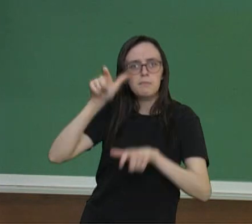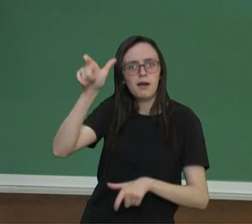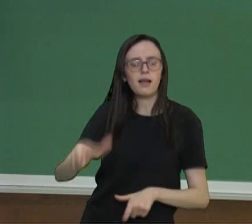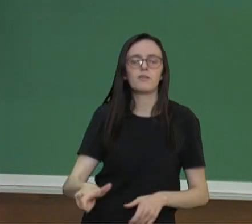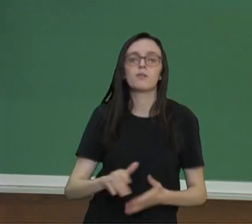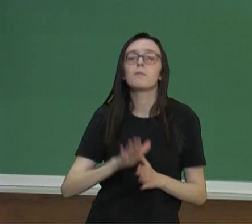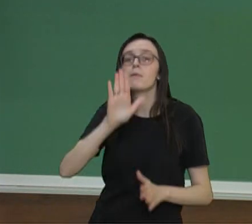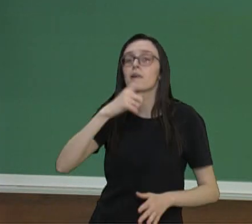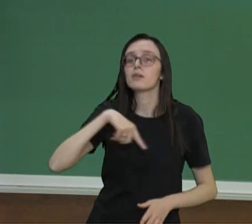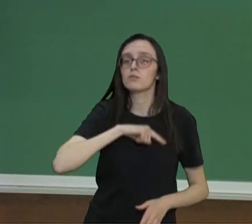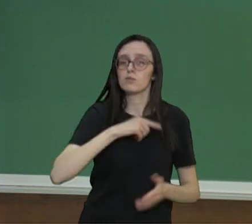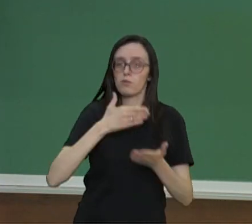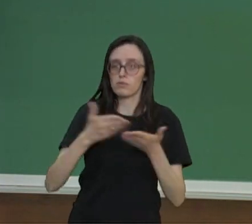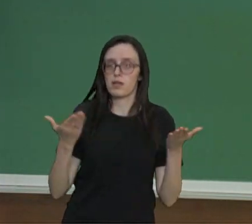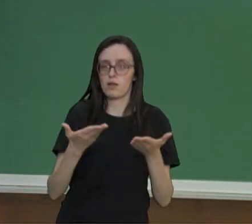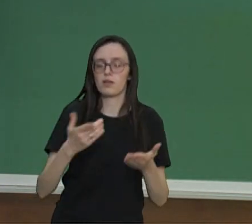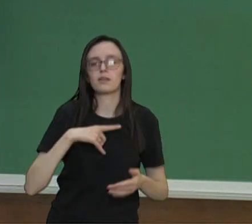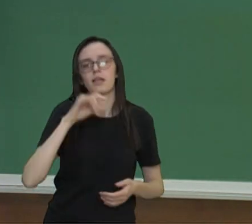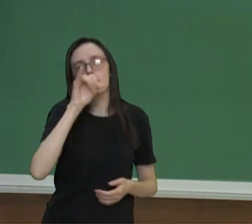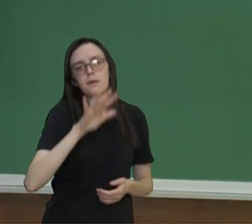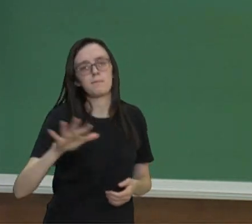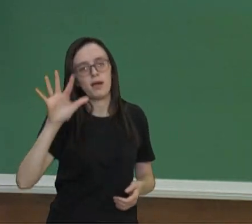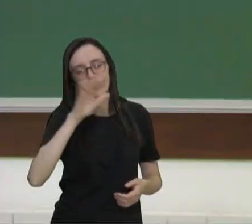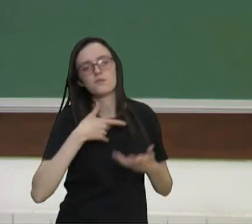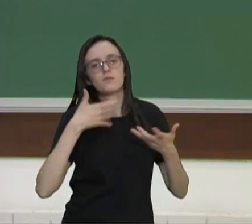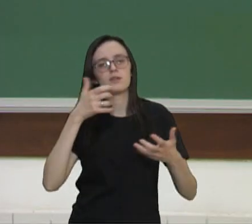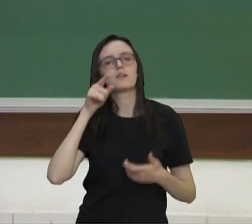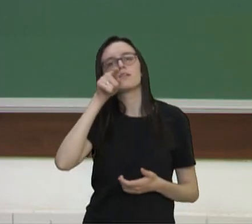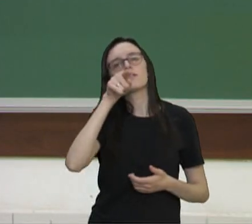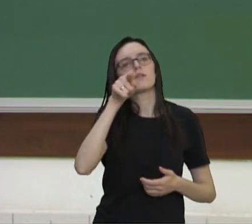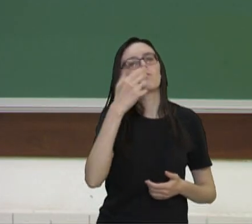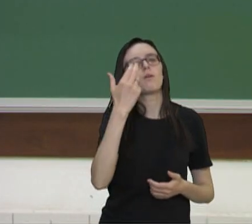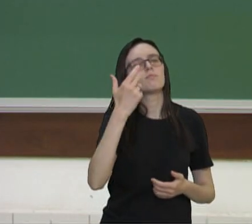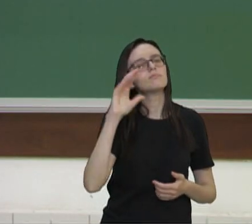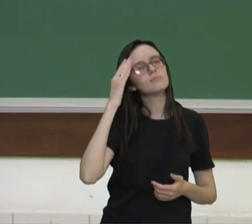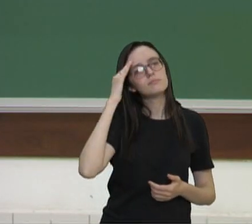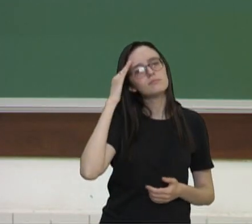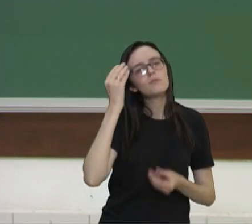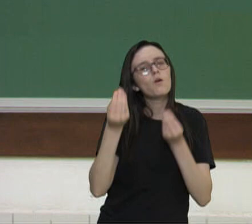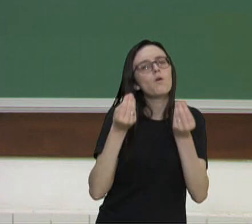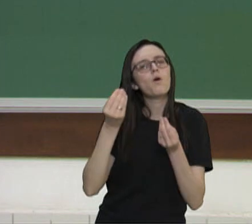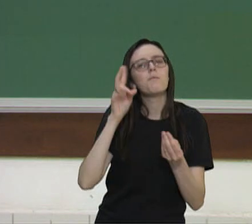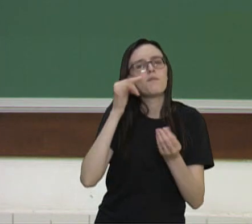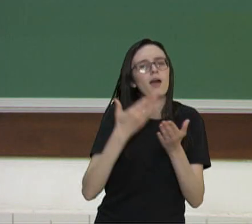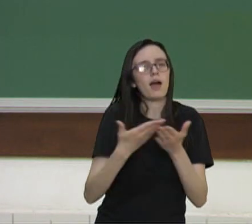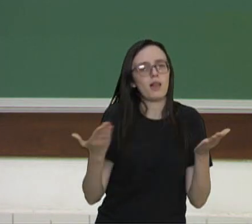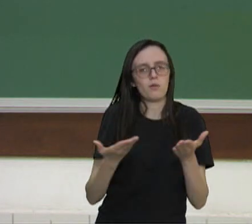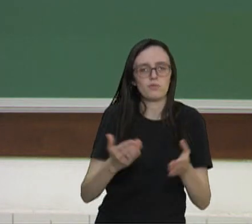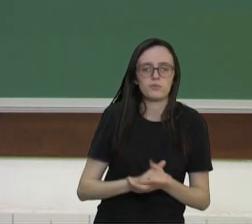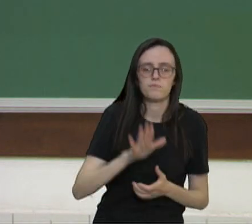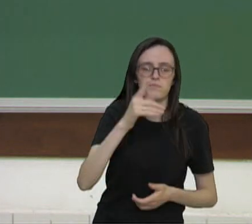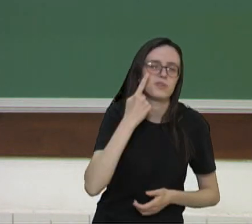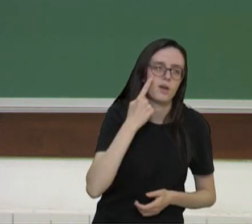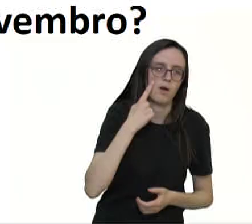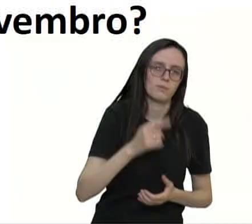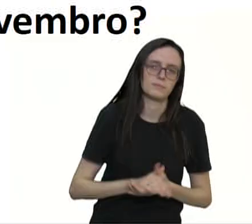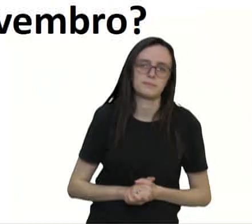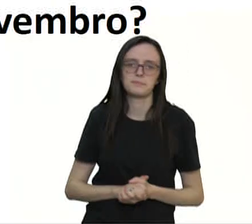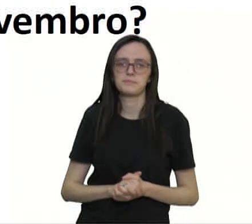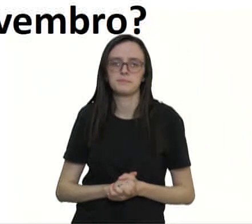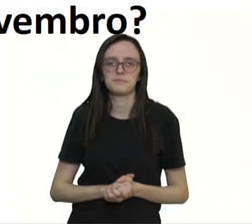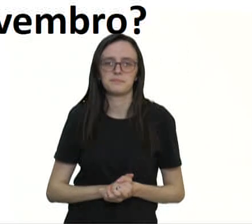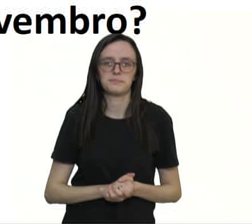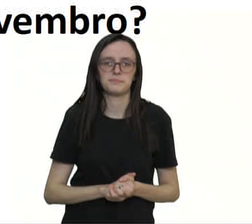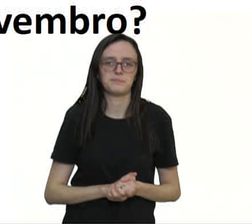para a gente entrar na aula de hoje, tem uma imagenzinha para você entender um pouquinho como vai ser a aula de hoje. Dá uma analisada nessa imagem